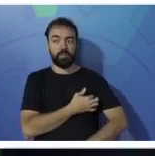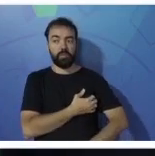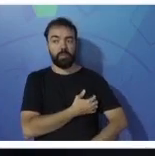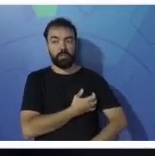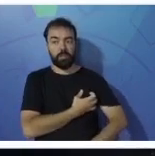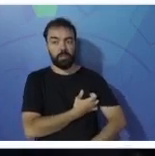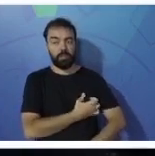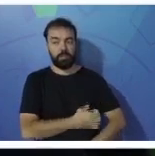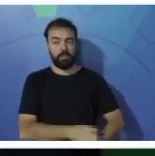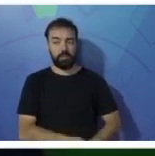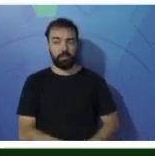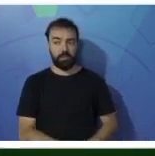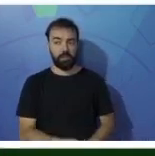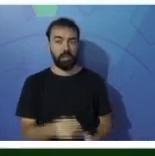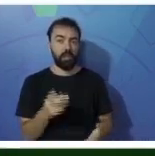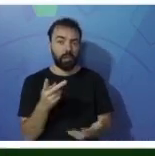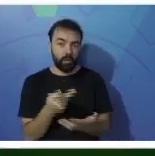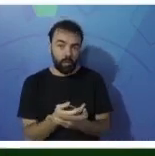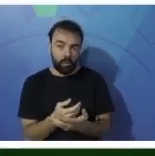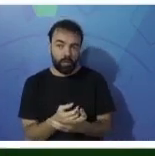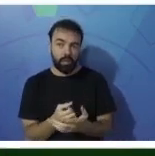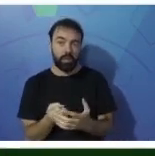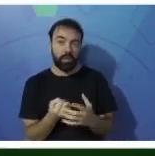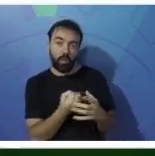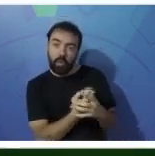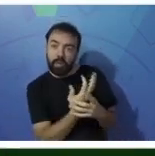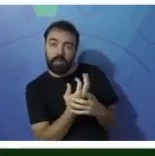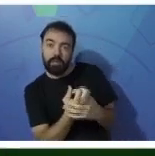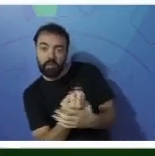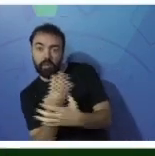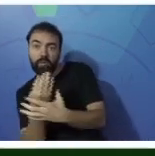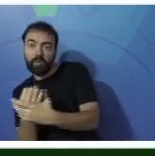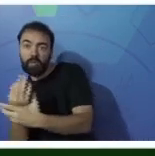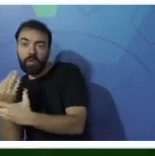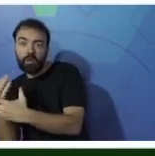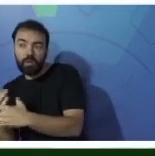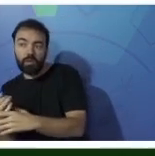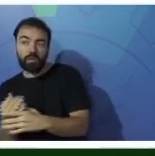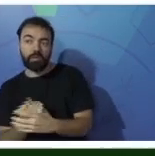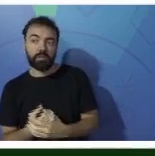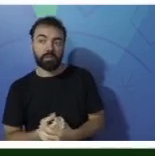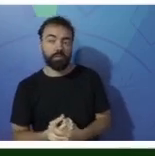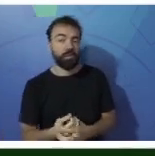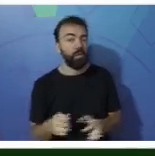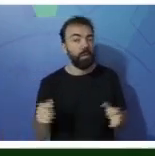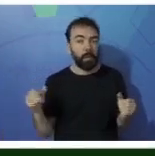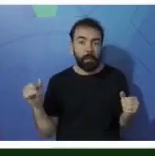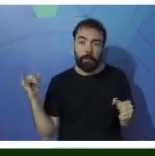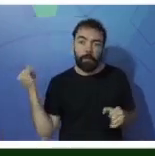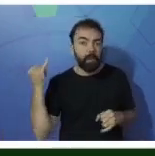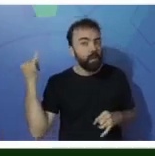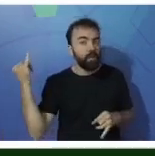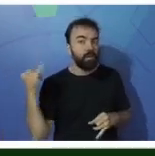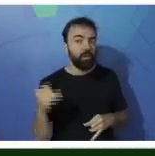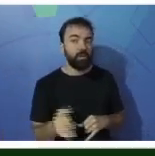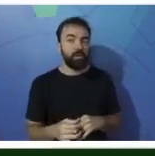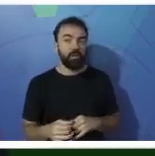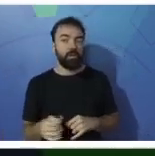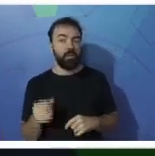página 19 e na página 20. Façam a leitura. Eu acho importante neste momento vocês